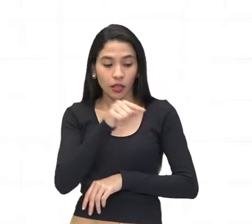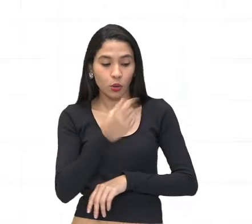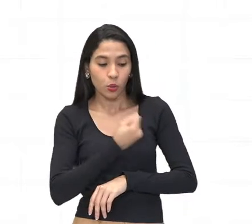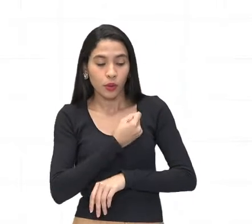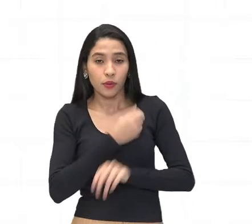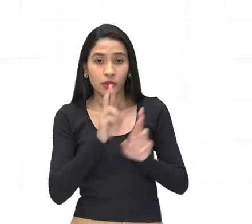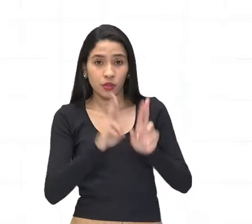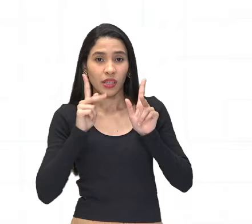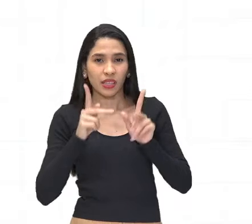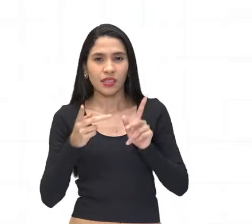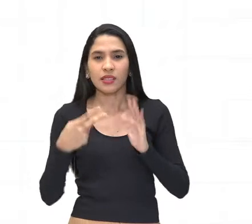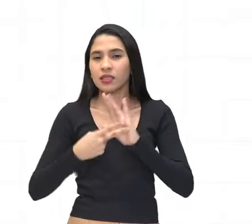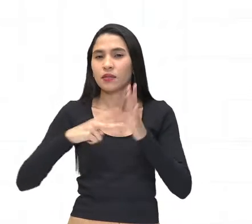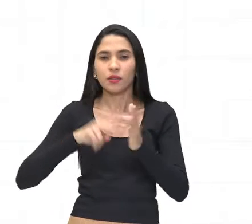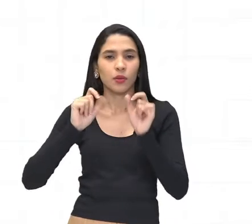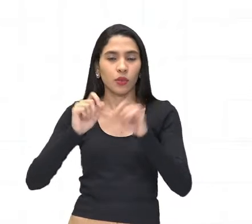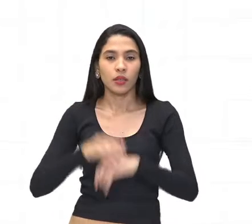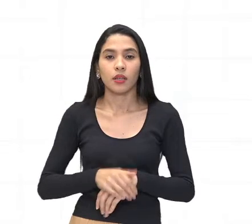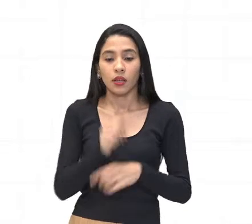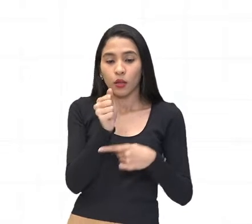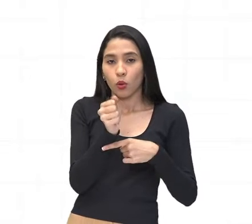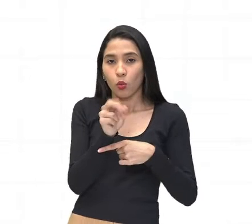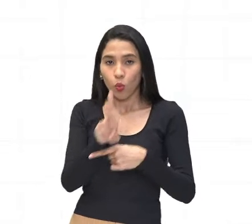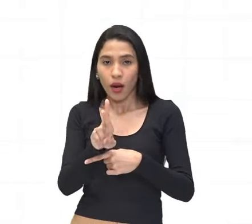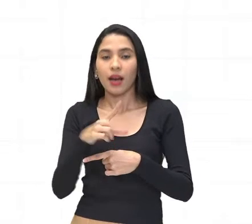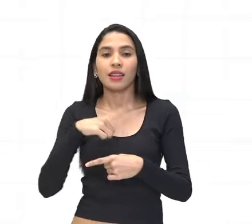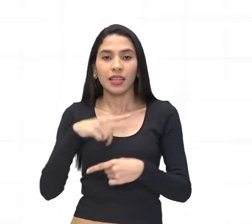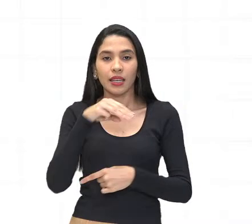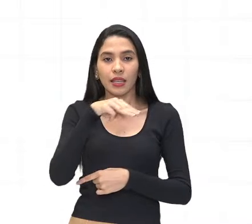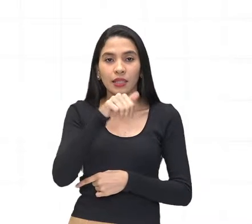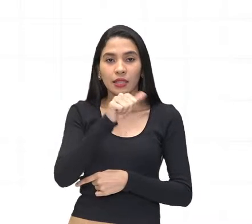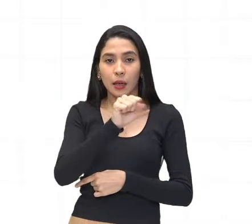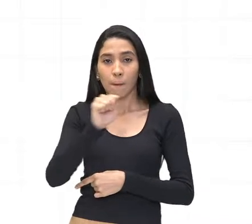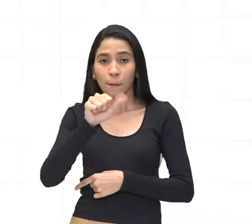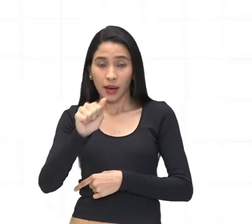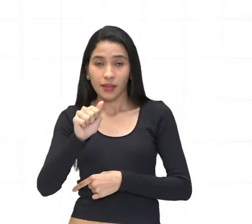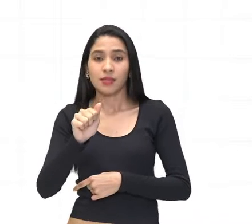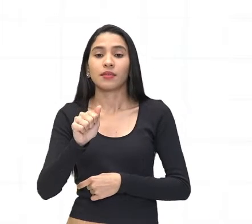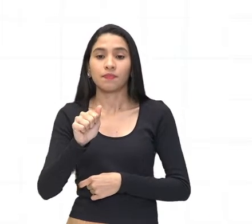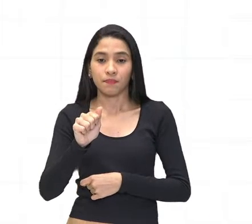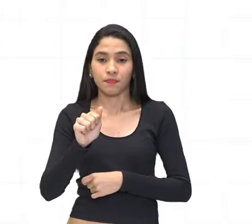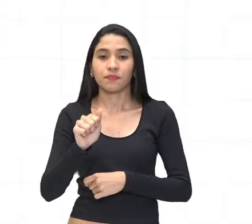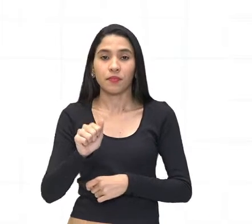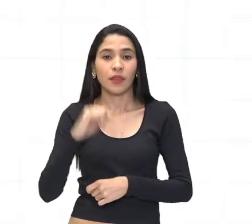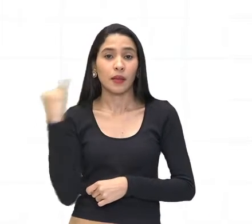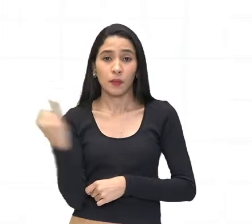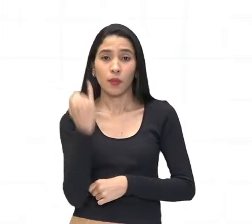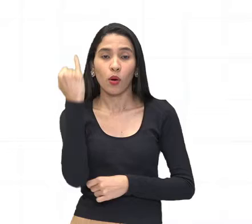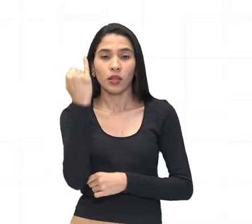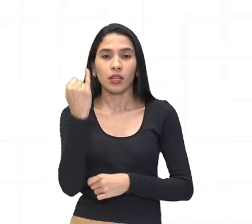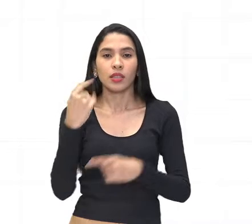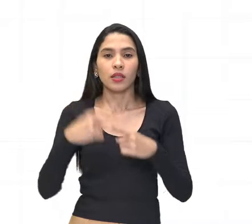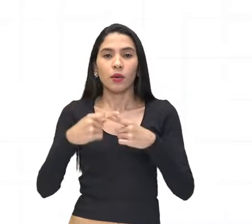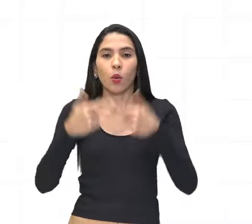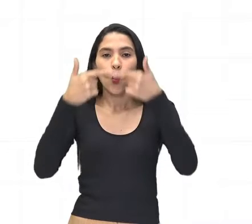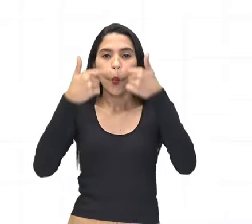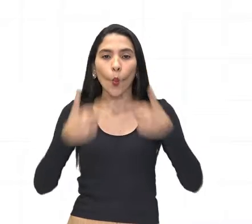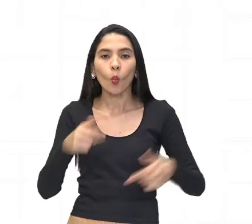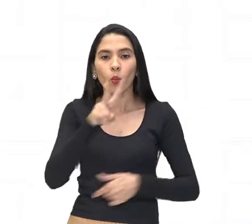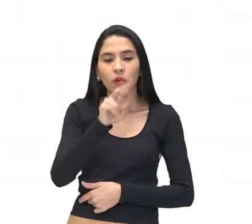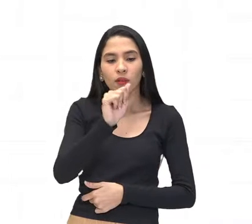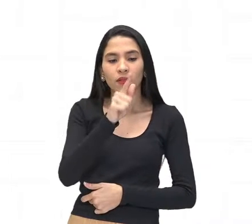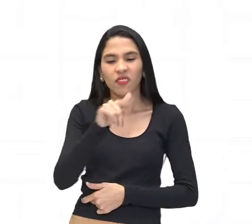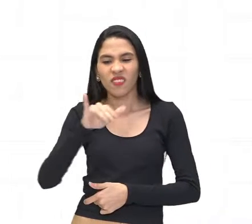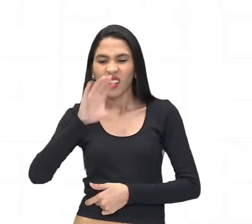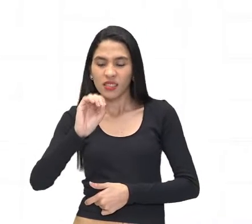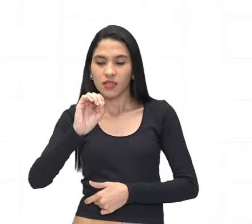dizer? Que o ar possui massa. É importante a gente falar que esse termo vazio, quando eu falo do